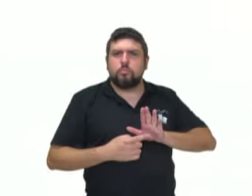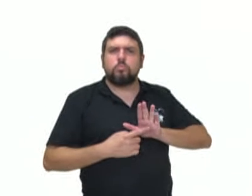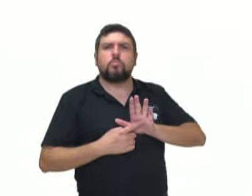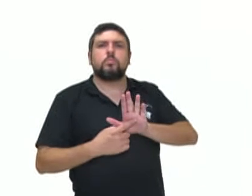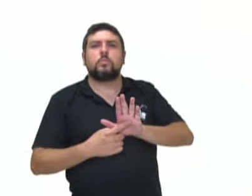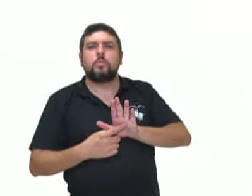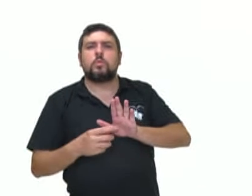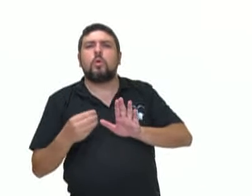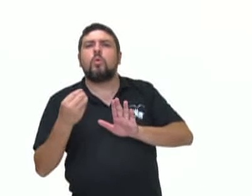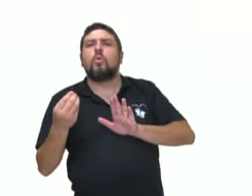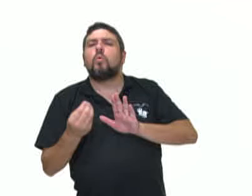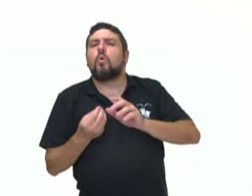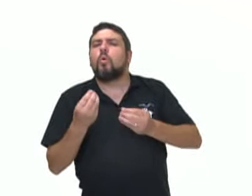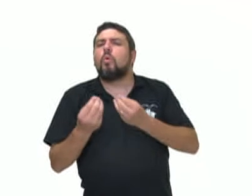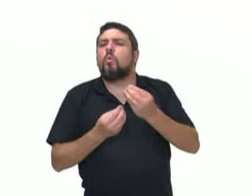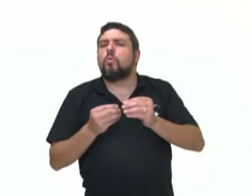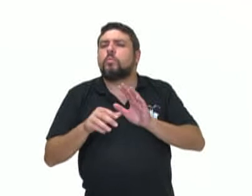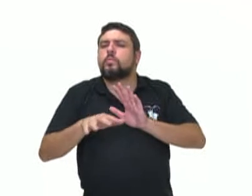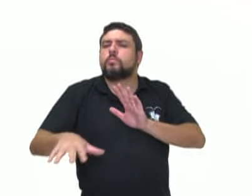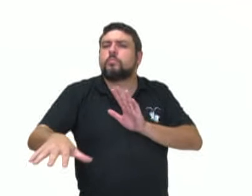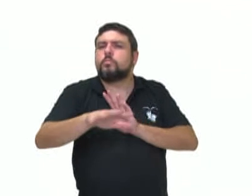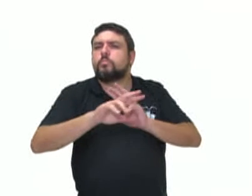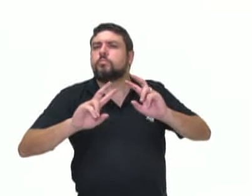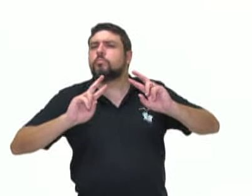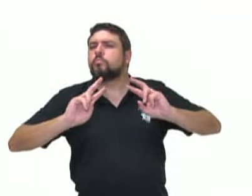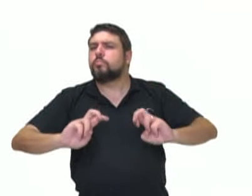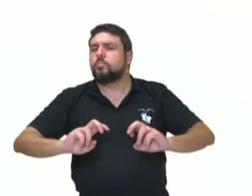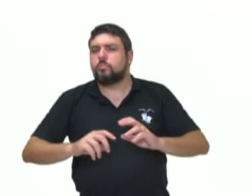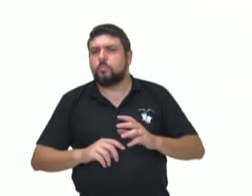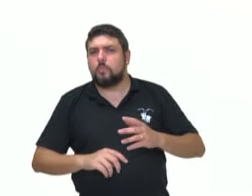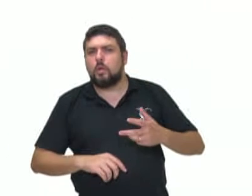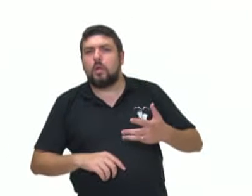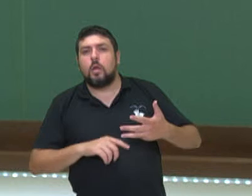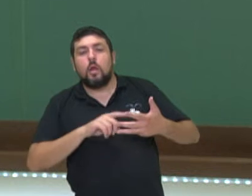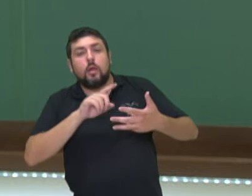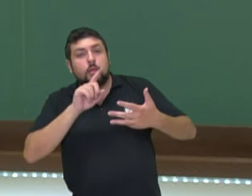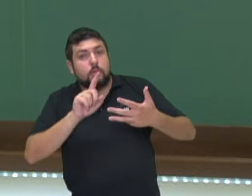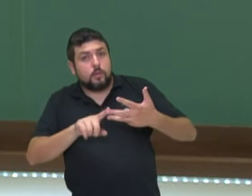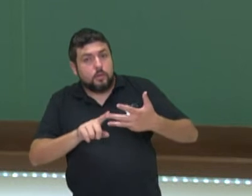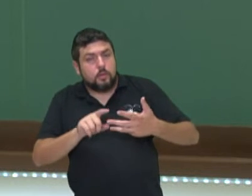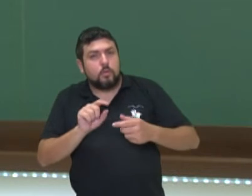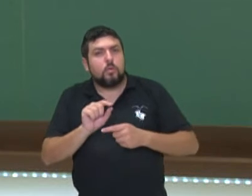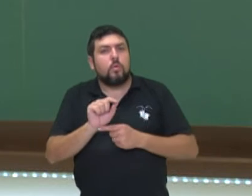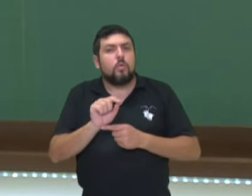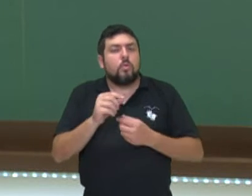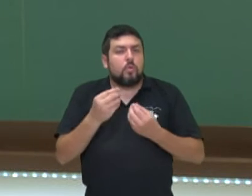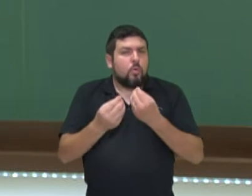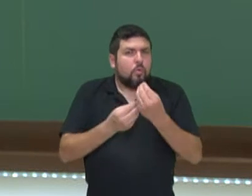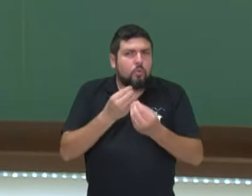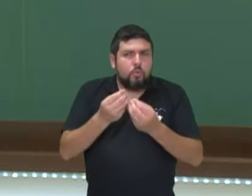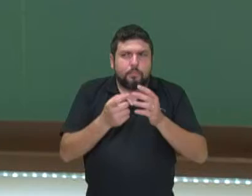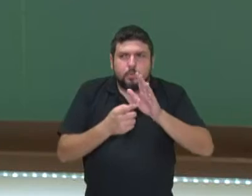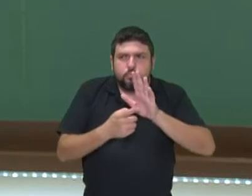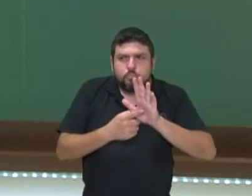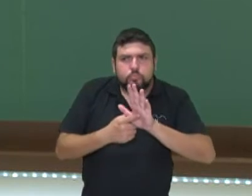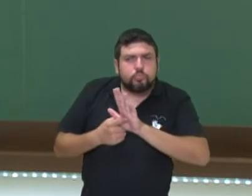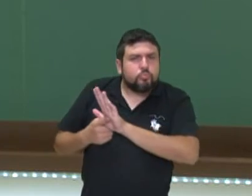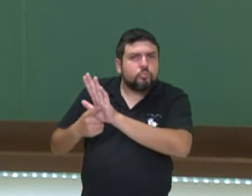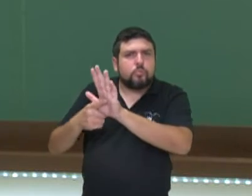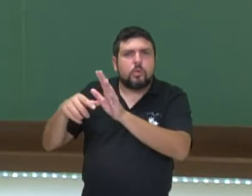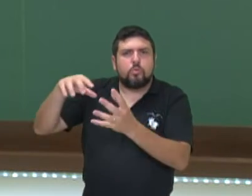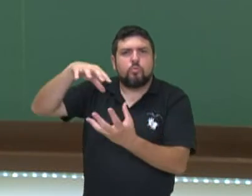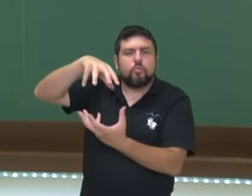dos outros e o reflexo dessas ações no mundo. Então, se temos a capacidade de pensar, temos também